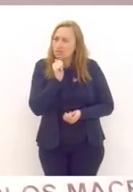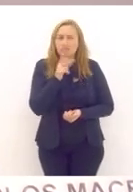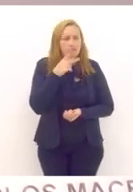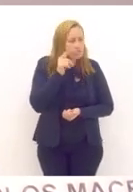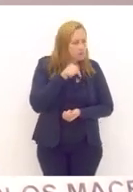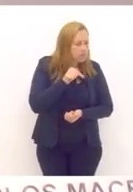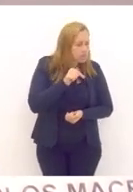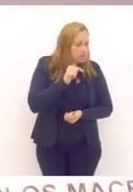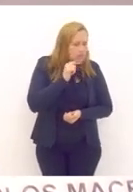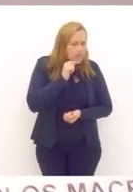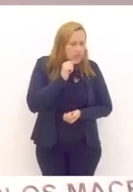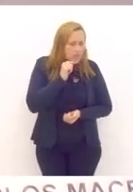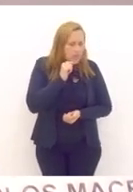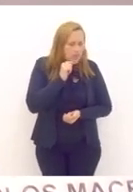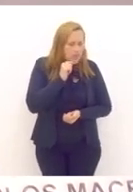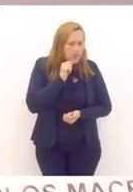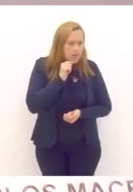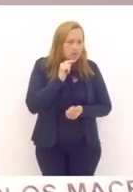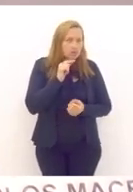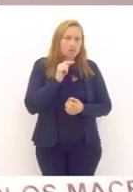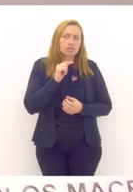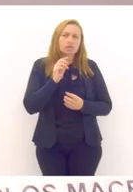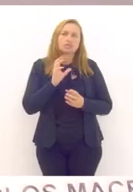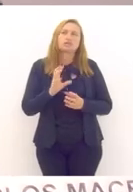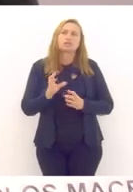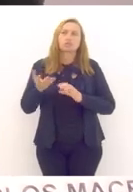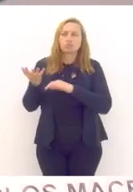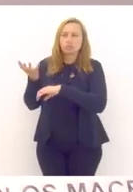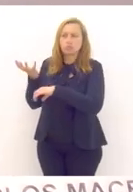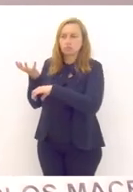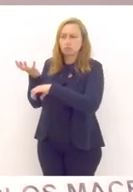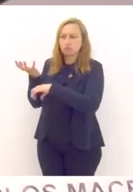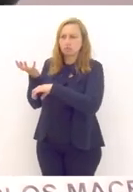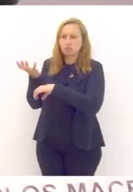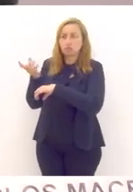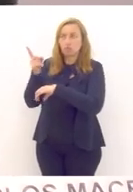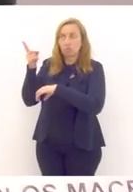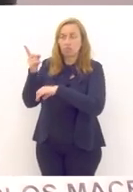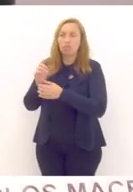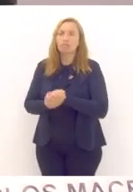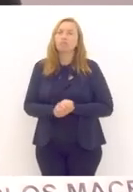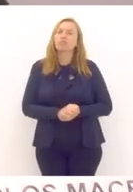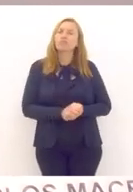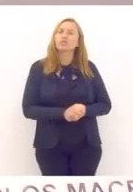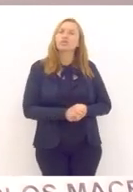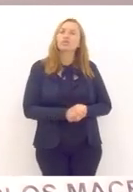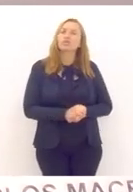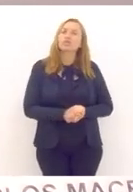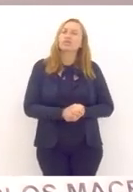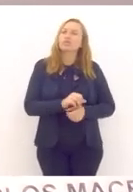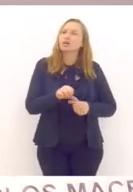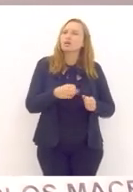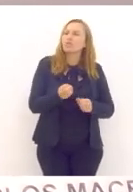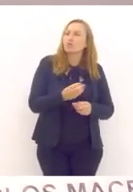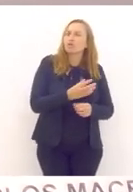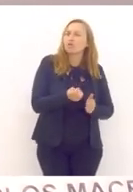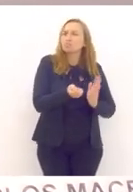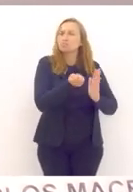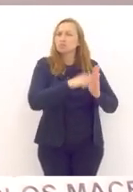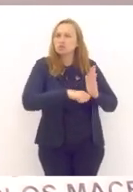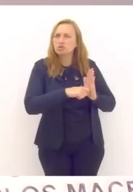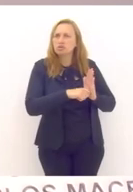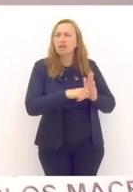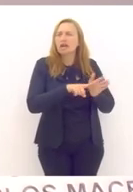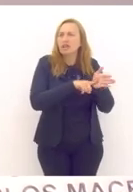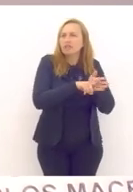aqui, que está na Câmara dos Deputados, no Congresso Nacional, que trata da reforma tributária, da reforma